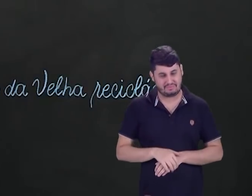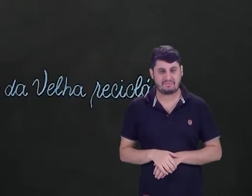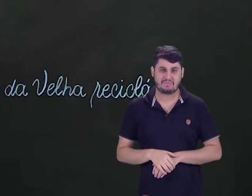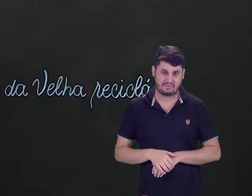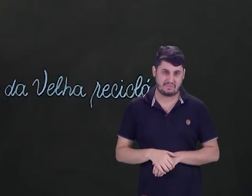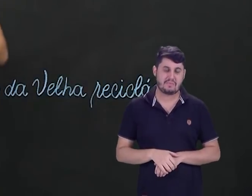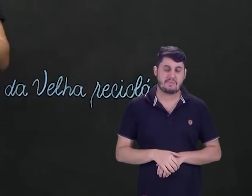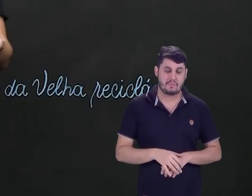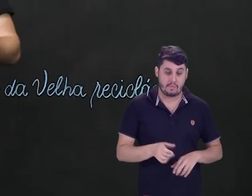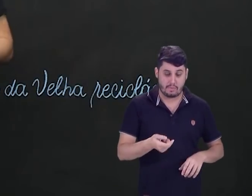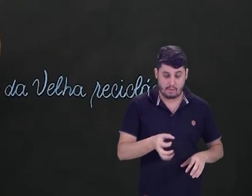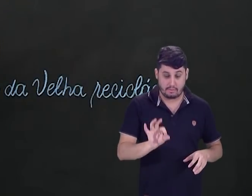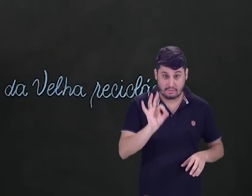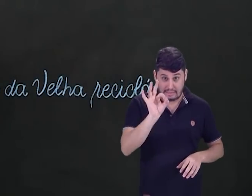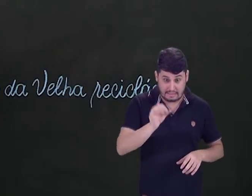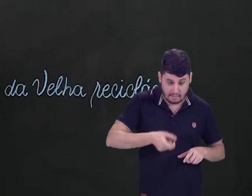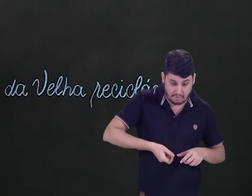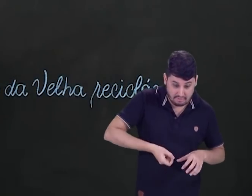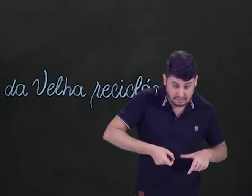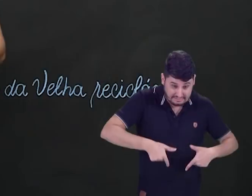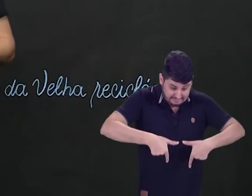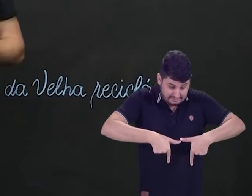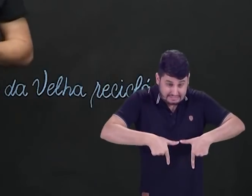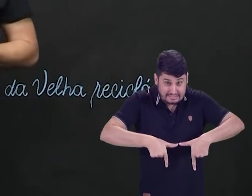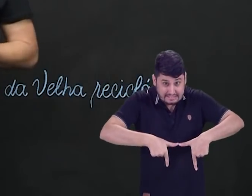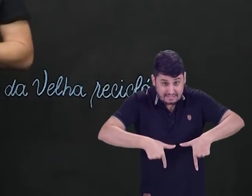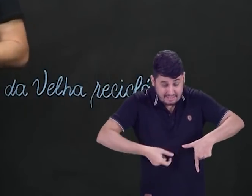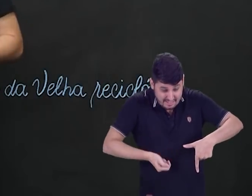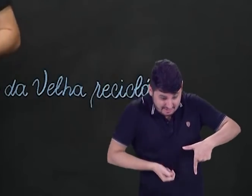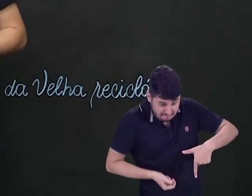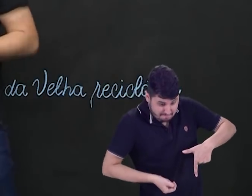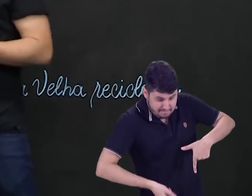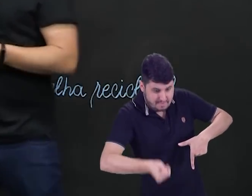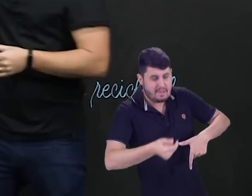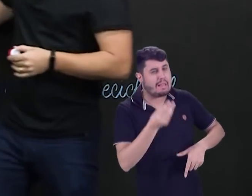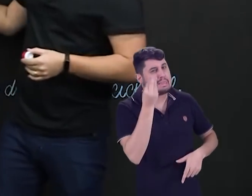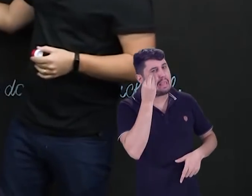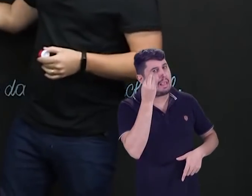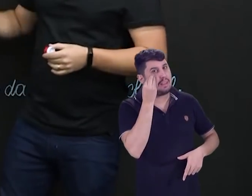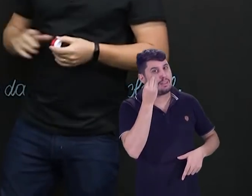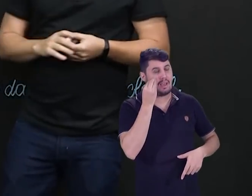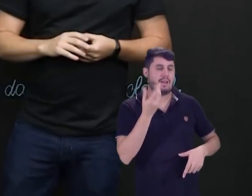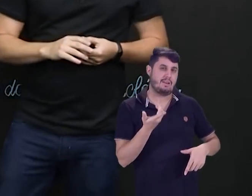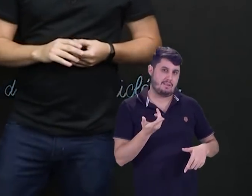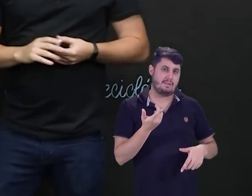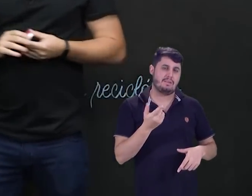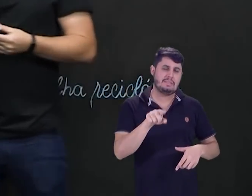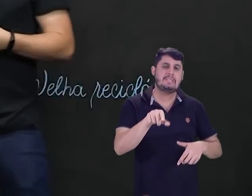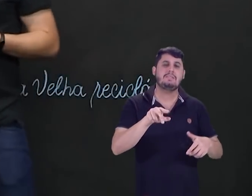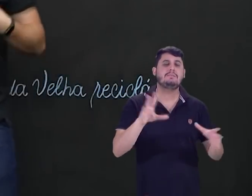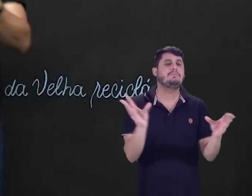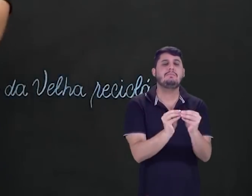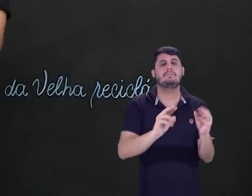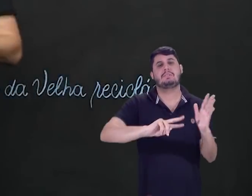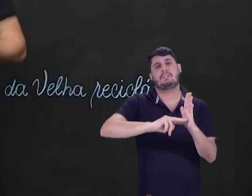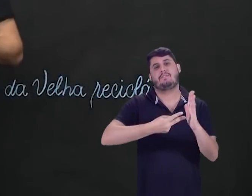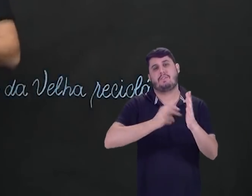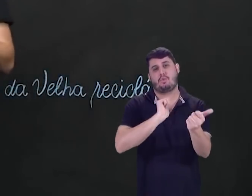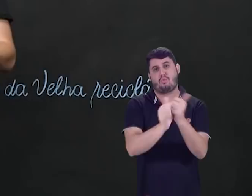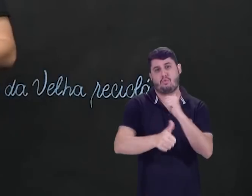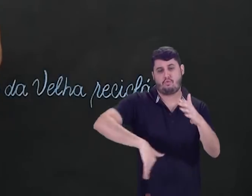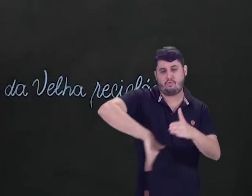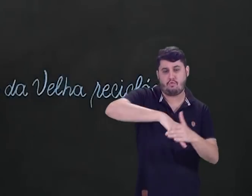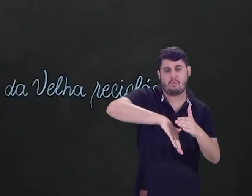vai jogando as tampinhas até ela conseguir chegar no gol. E é dessa forma que a gente joga o futebol de três toques. Você vai sempre